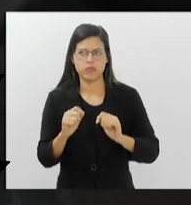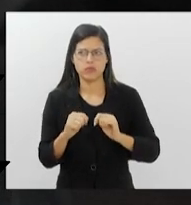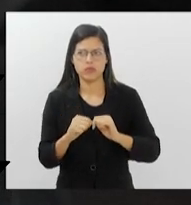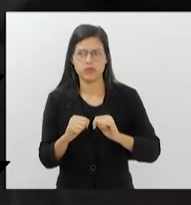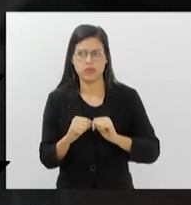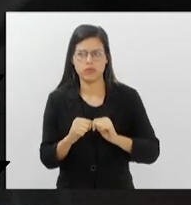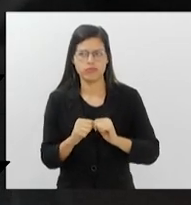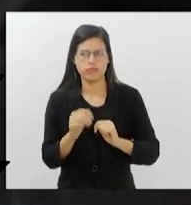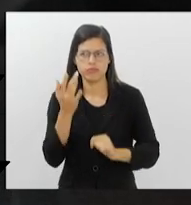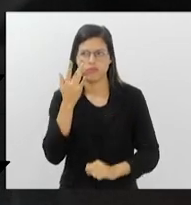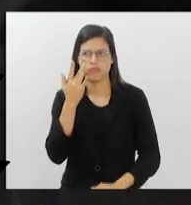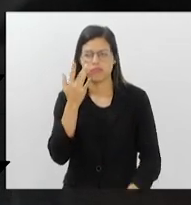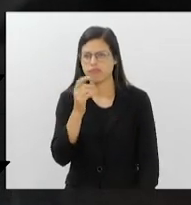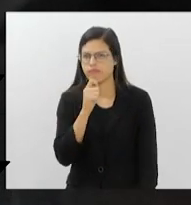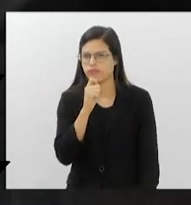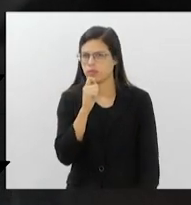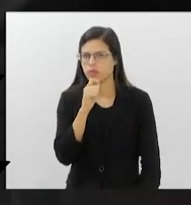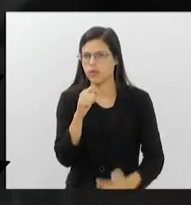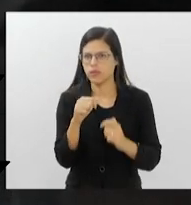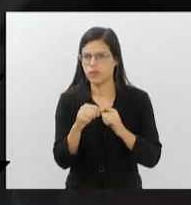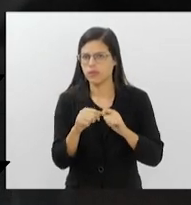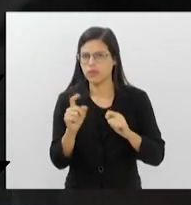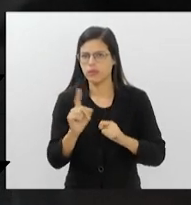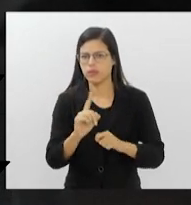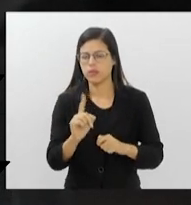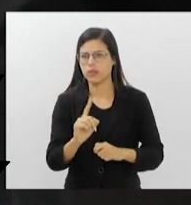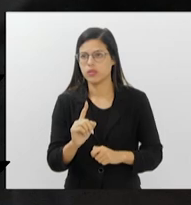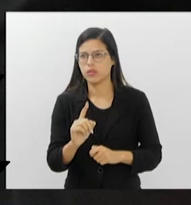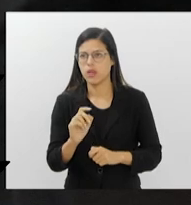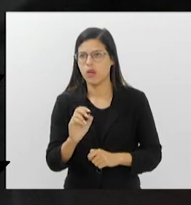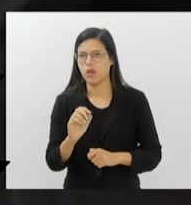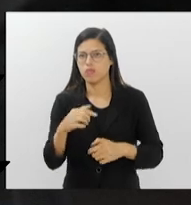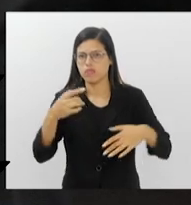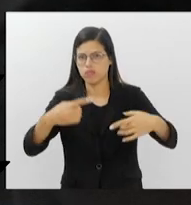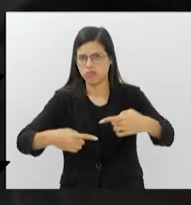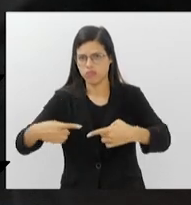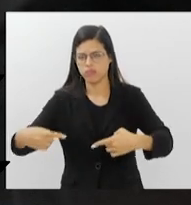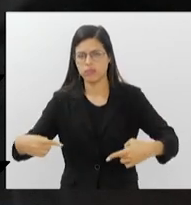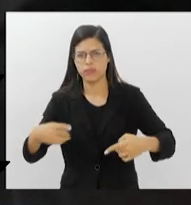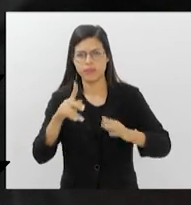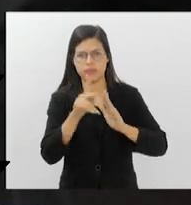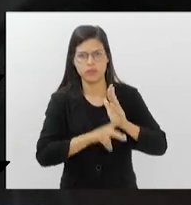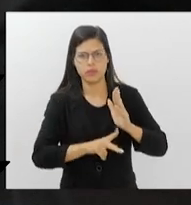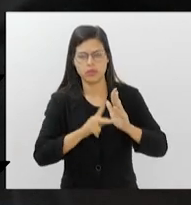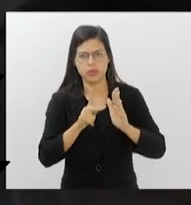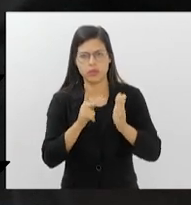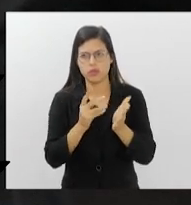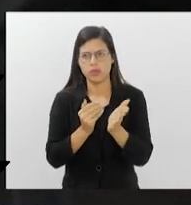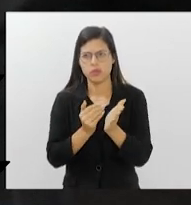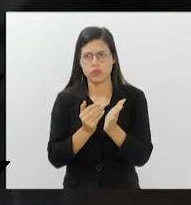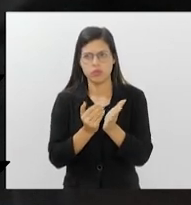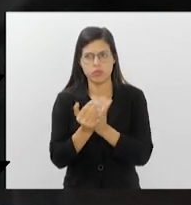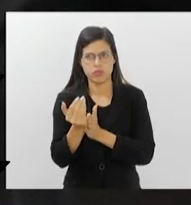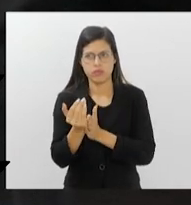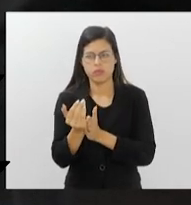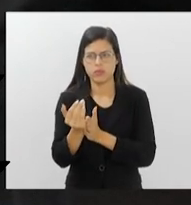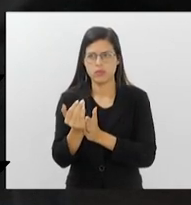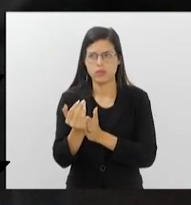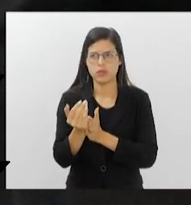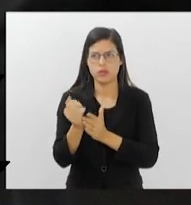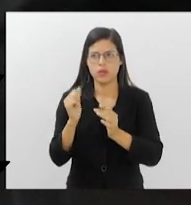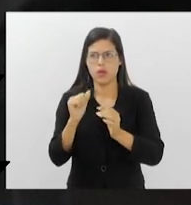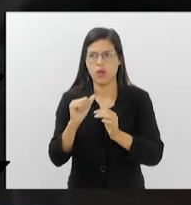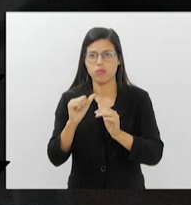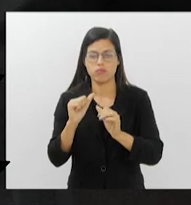gente ainda não fez isso aqui eu fez algumas vezes quando a gente discutir o projeto Logo no início é transformarlo ao invés de uma indicação